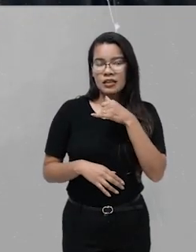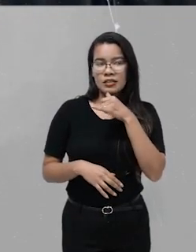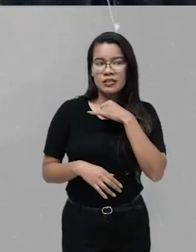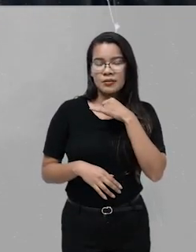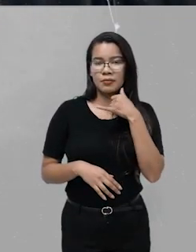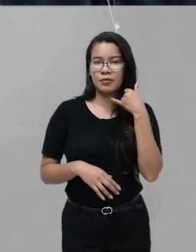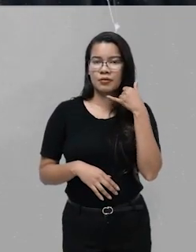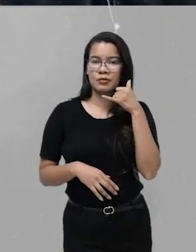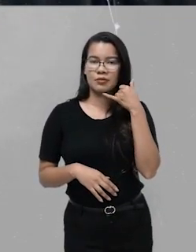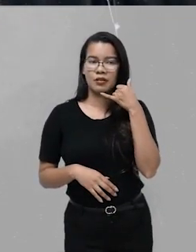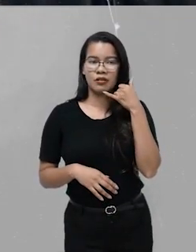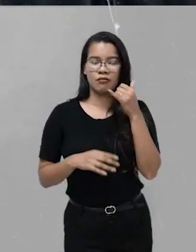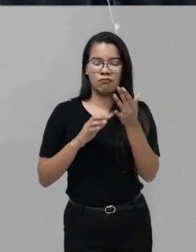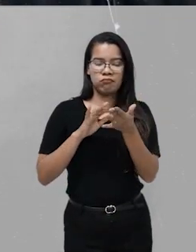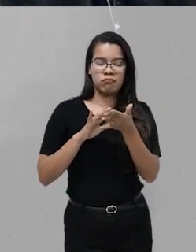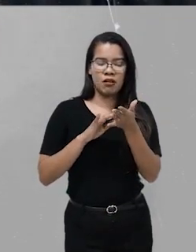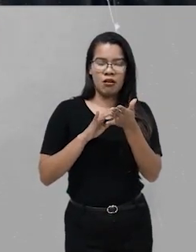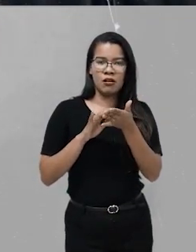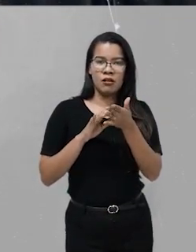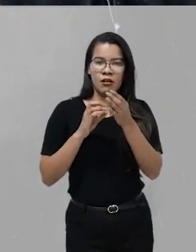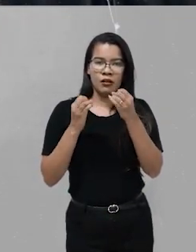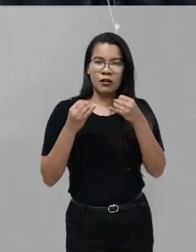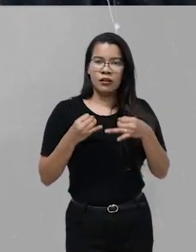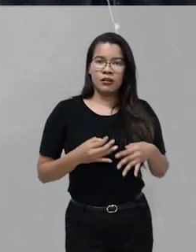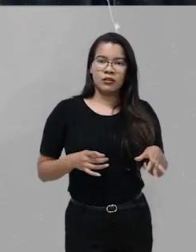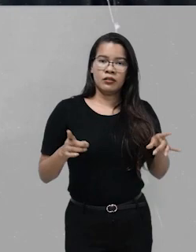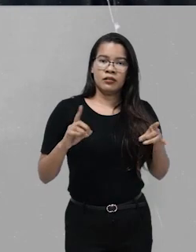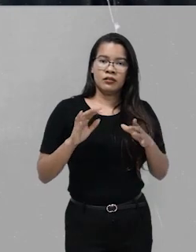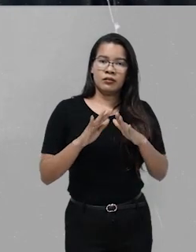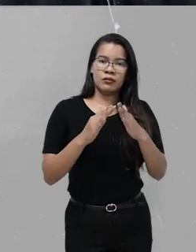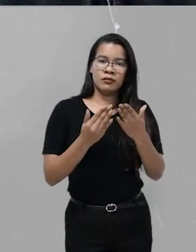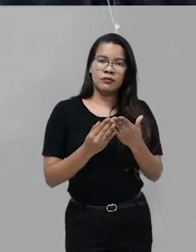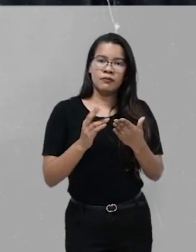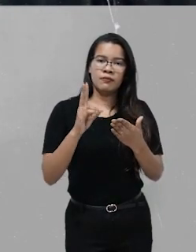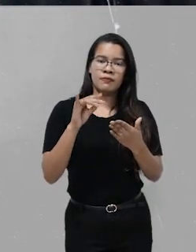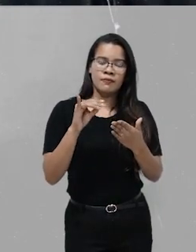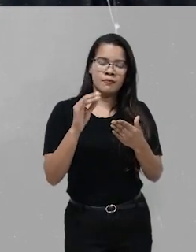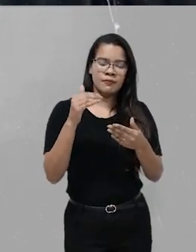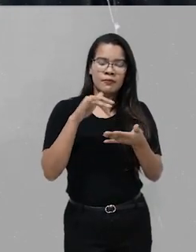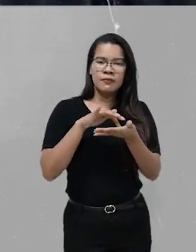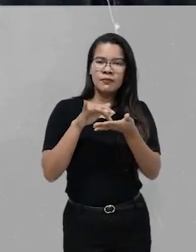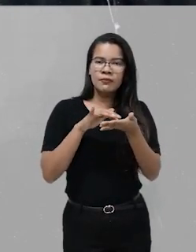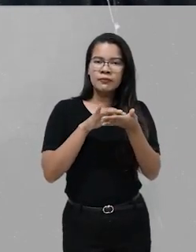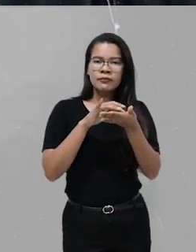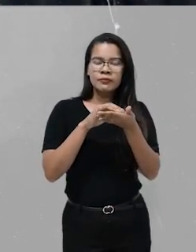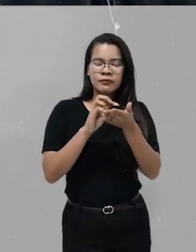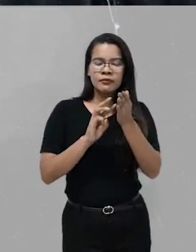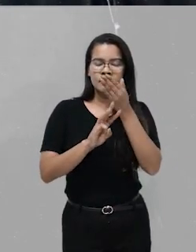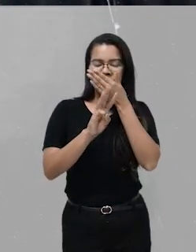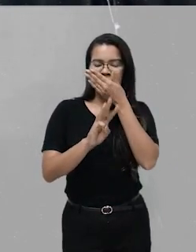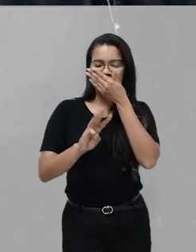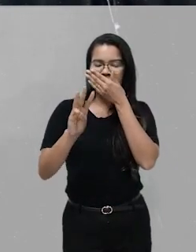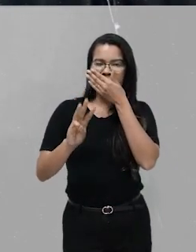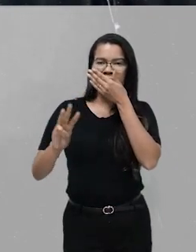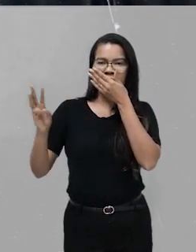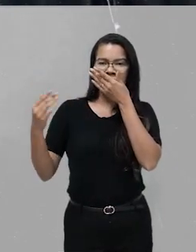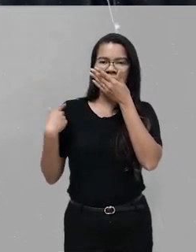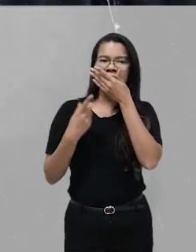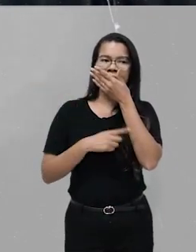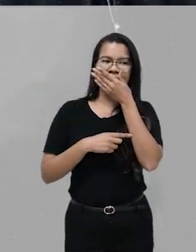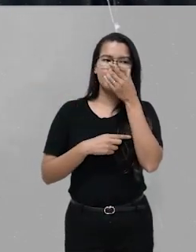com manual de instrução, mas não mais impresso, você vai ter que acessar a um site. E aí nós